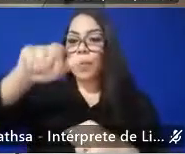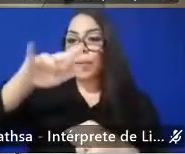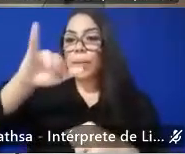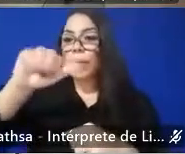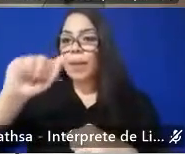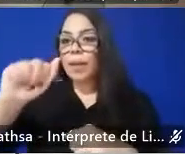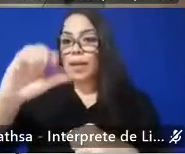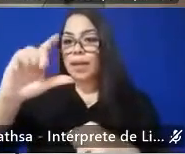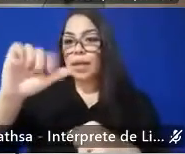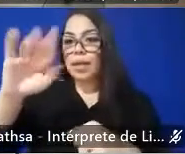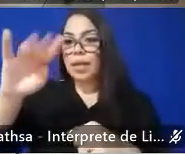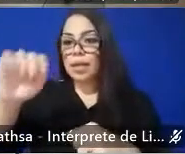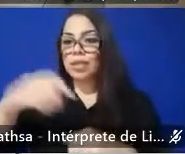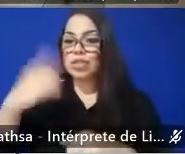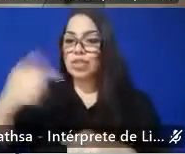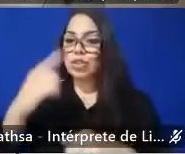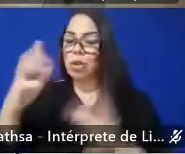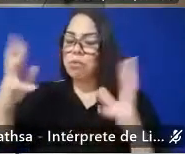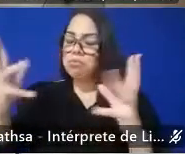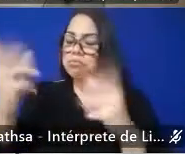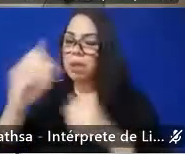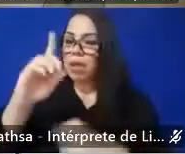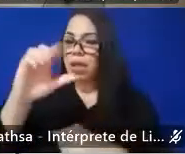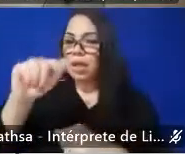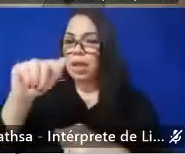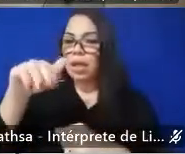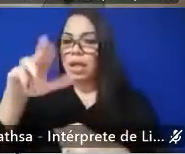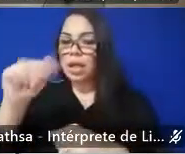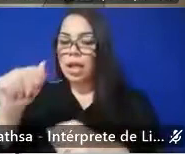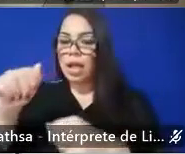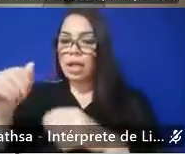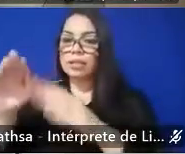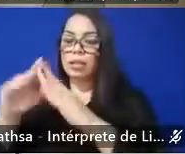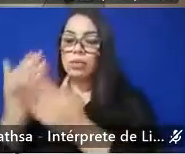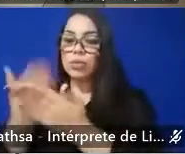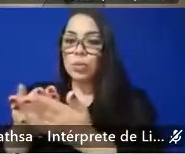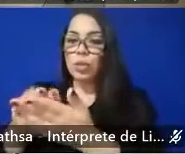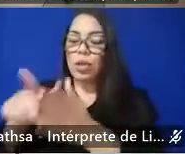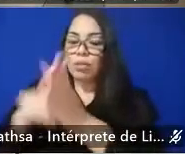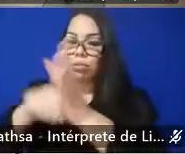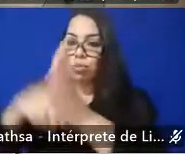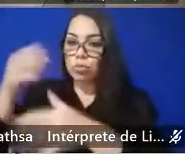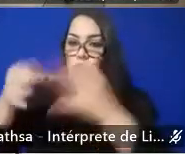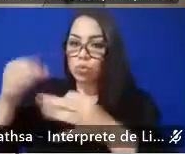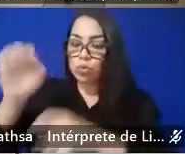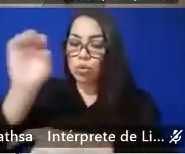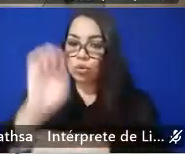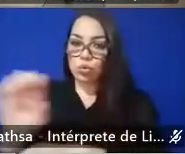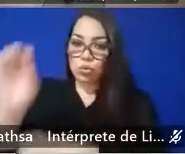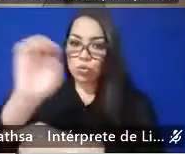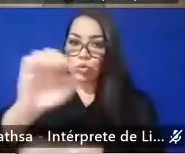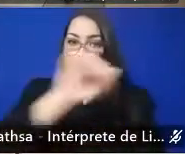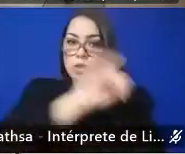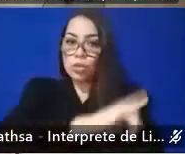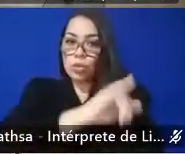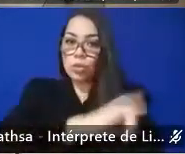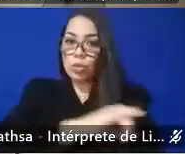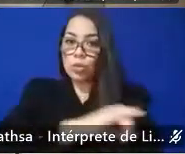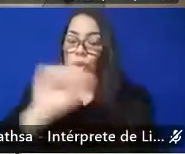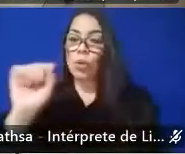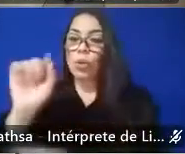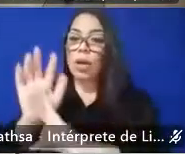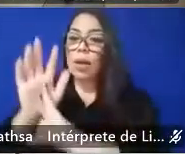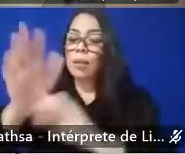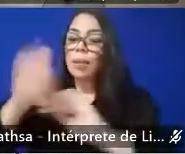nosso illustre decano do colégio de Procuradores de Justiça do Ministério Público do Estado do Rio de Janeiro em cuja pessoa cumprimentos